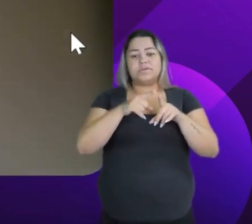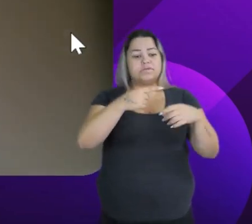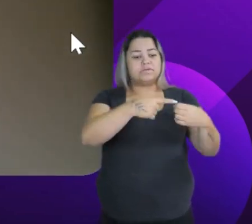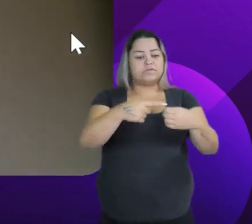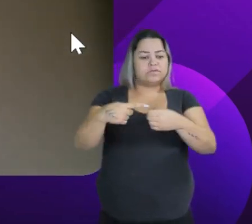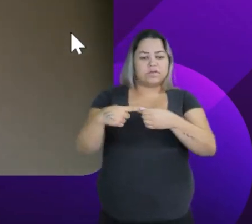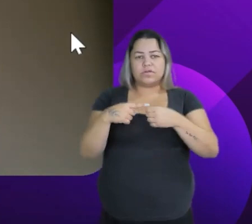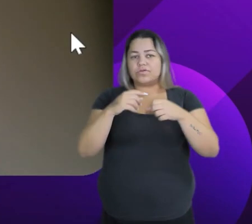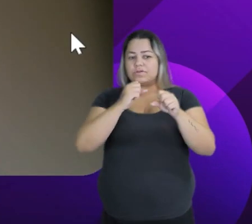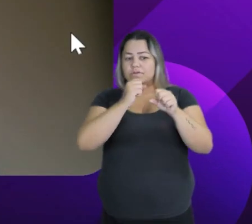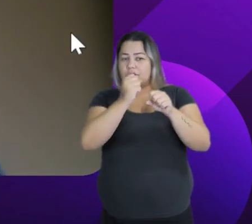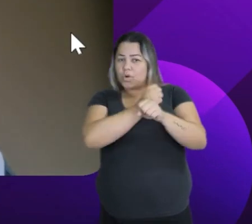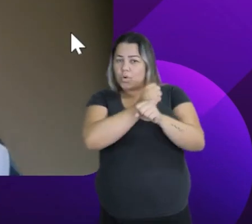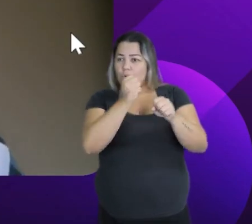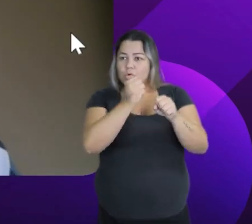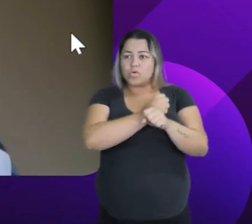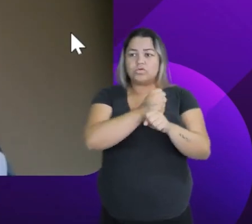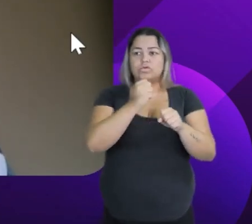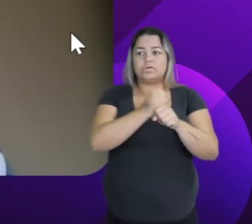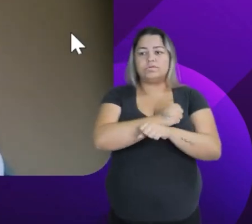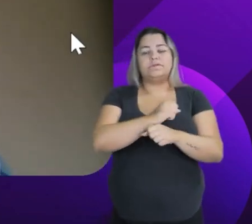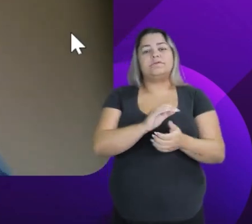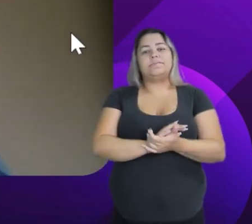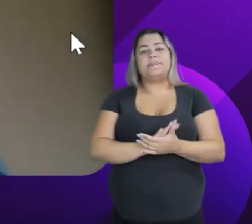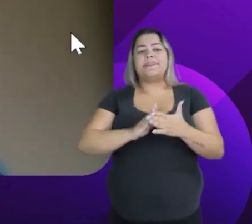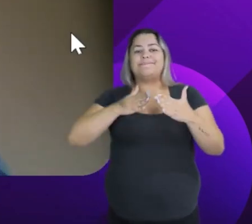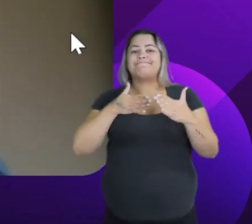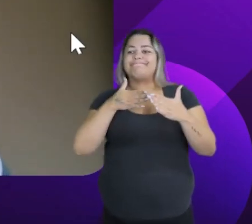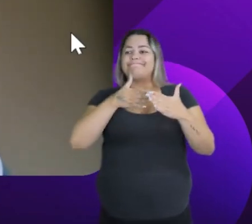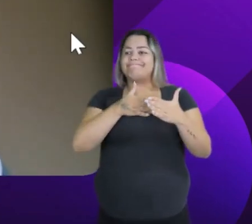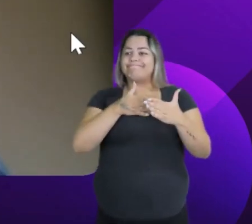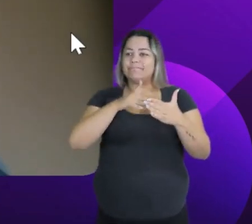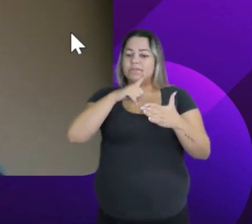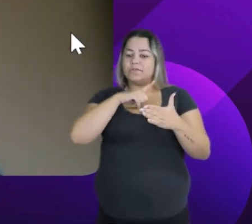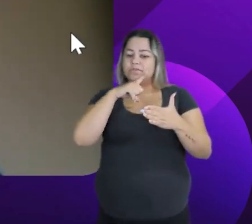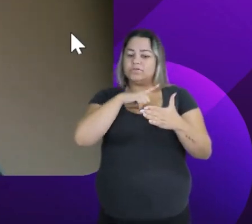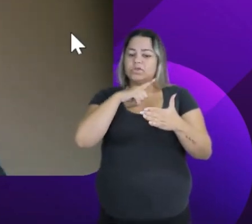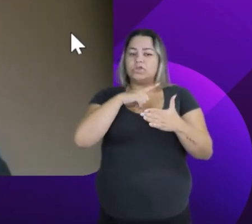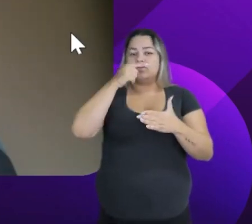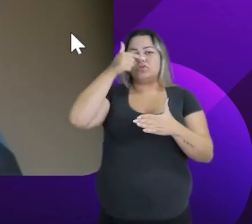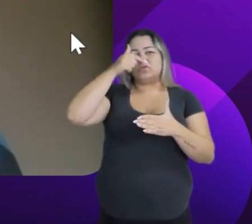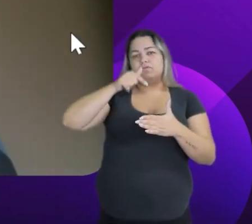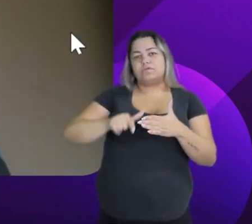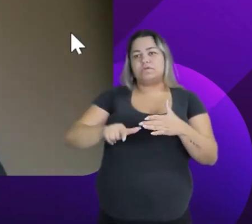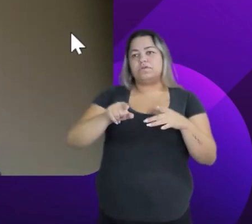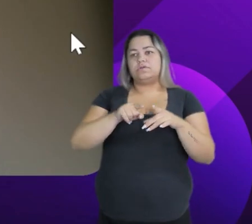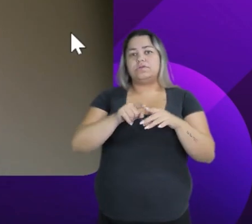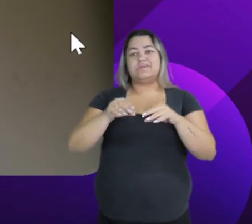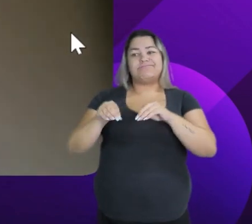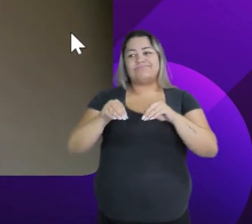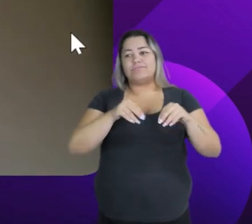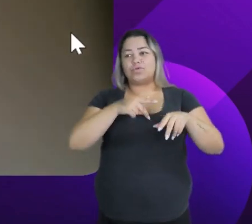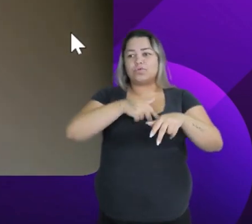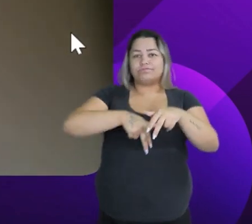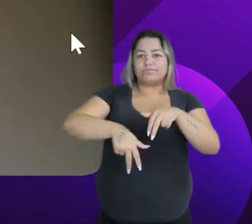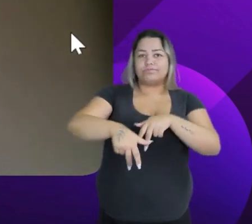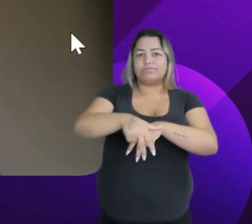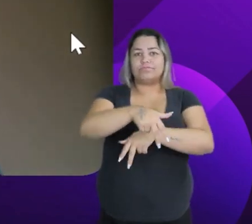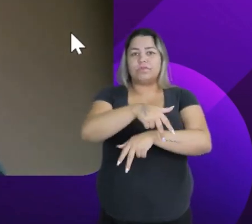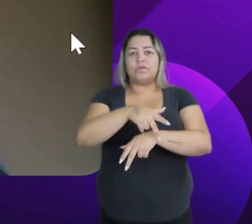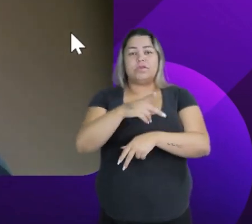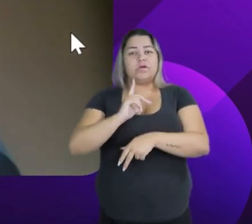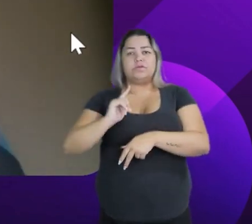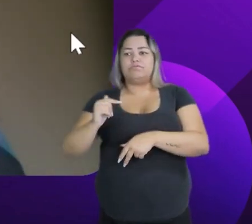era construída, e a limitação que muitas pessoas tinham de conseguir se deslocar. Então, a partir do momento em que eu não